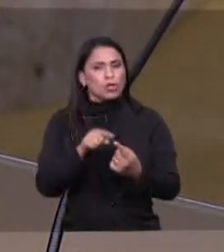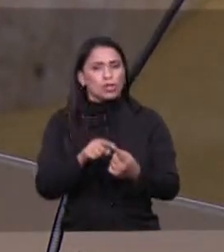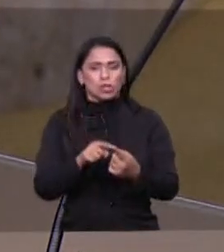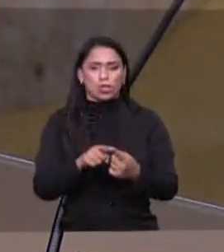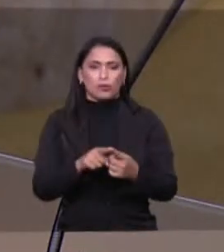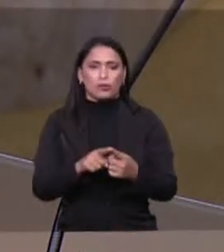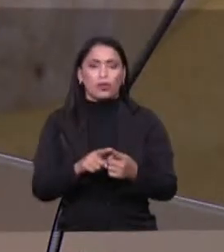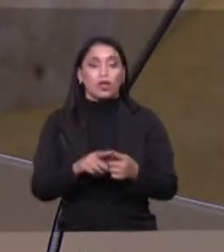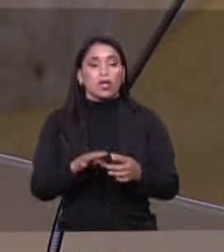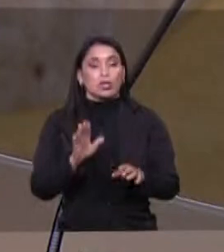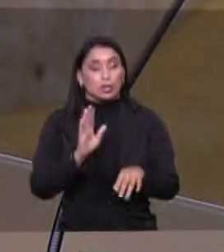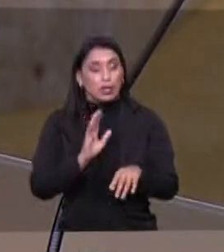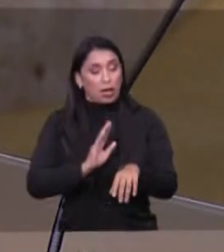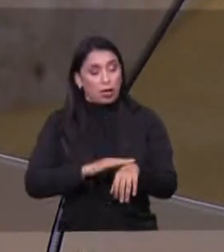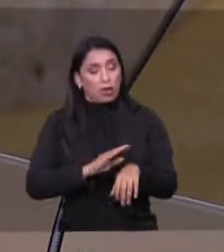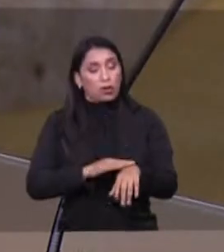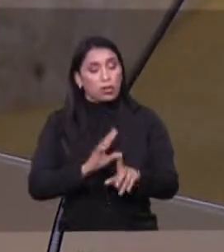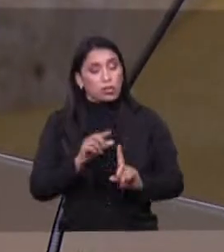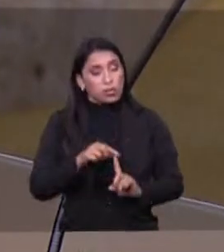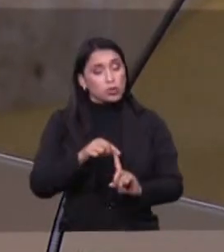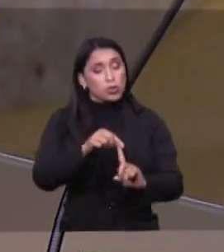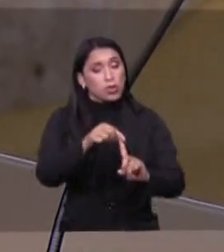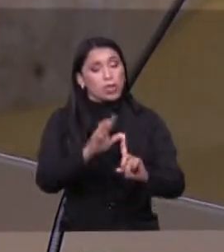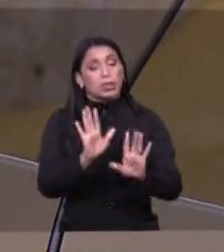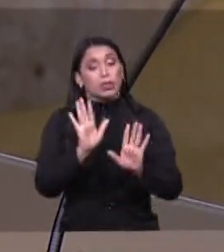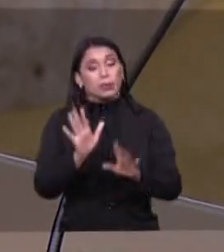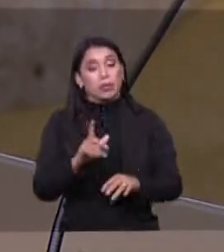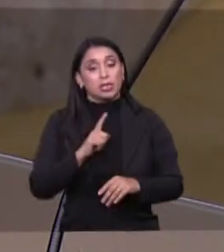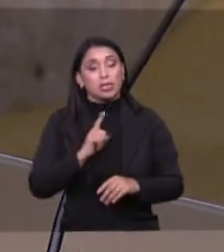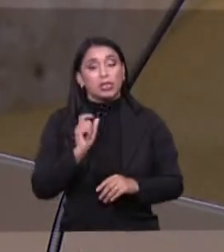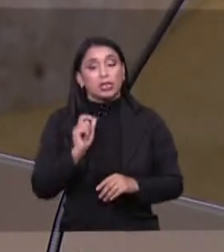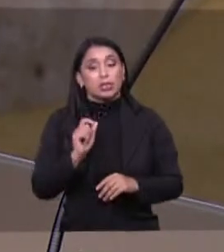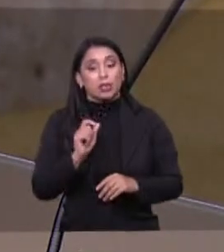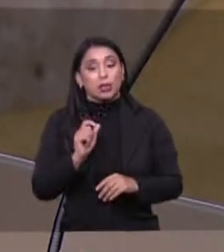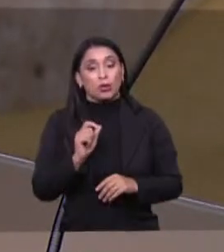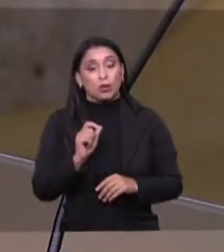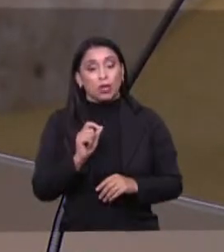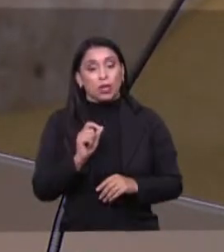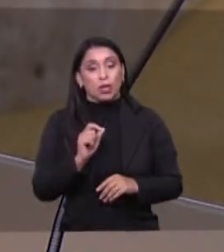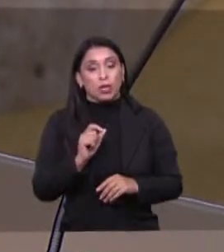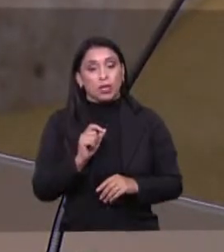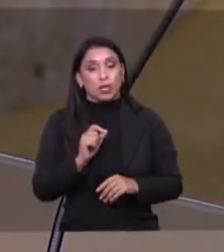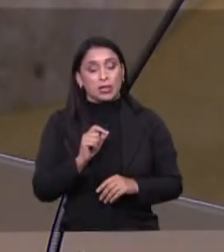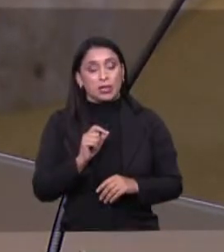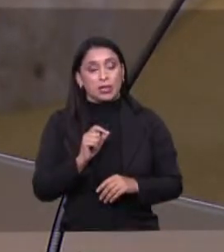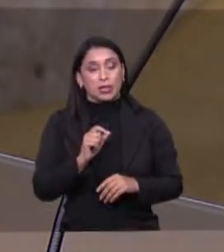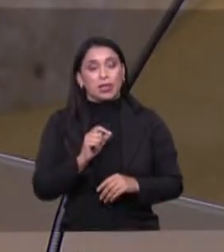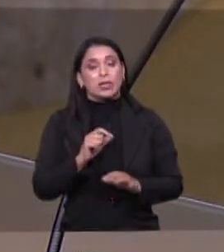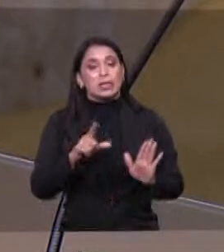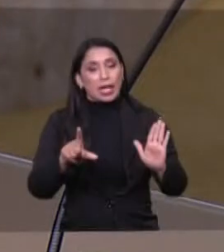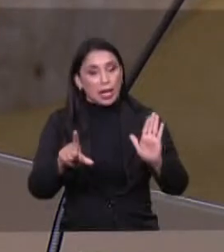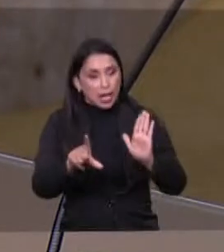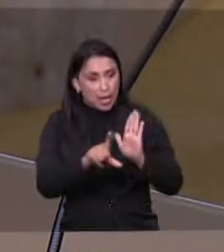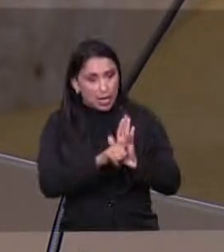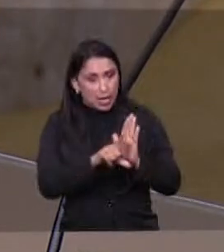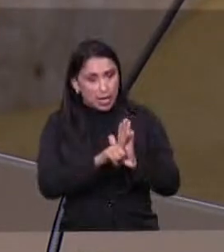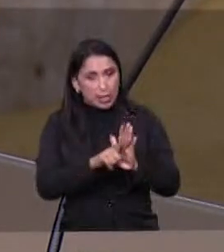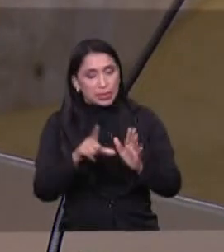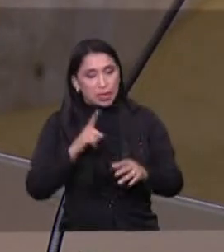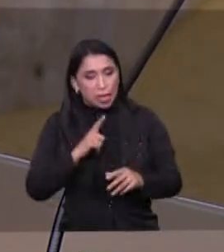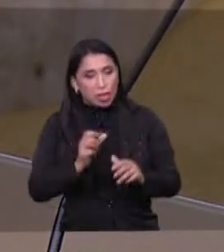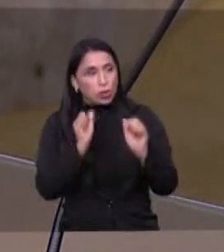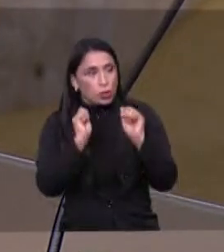no momento de sua feitura. Então, eu acho que aqui tem que dizer, ou é investido nos termos da lei